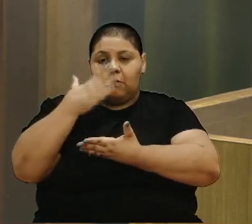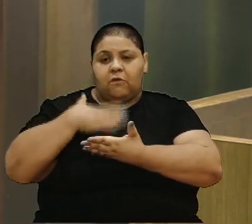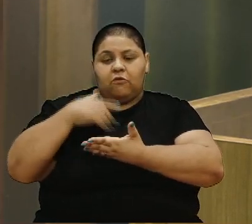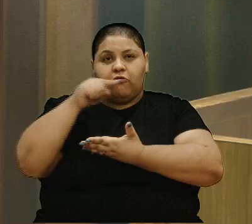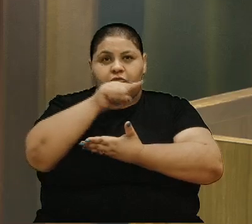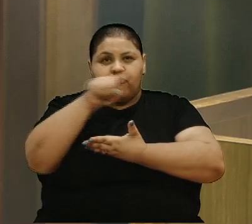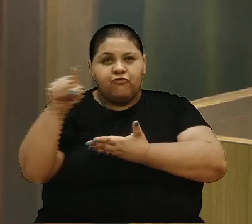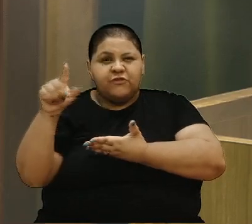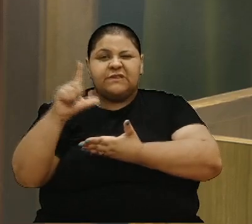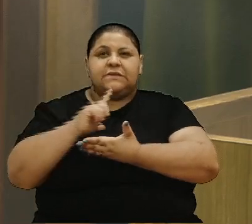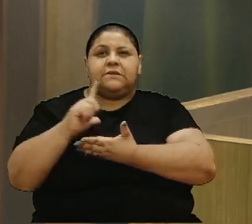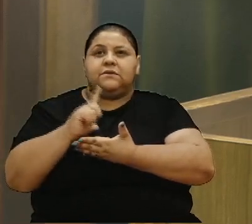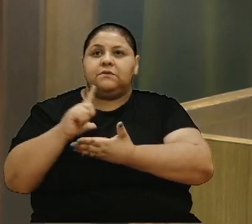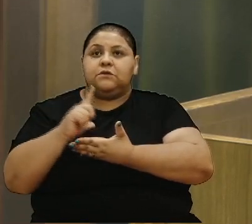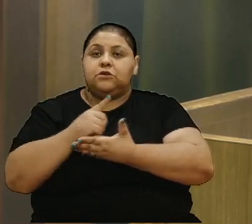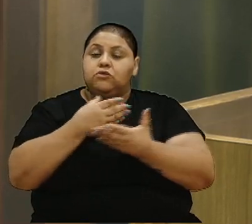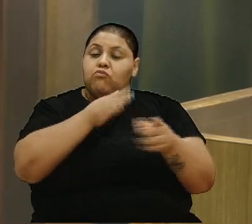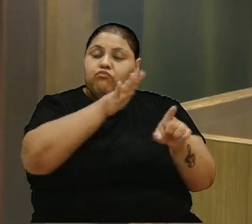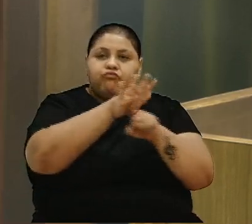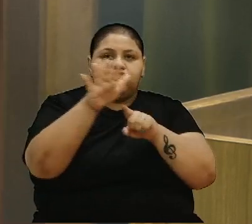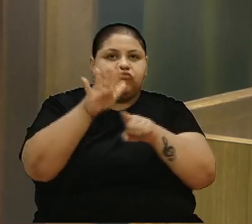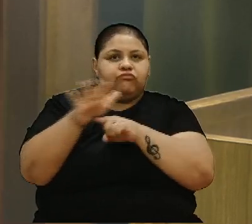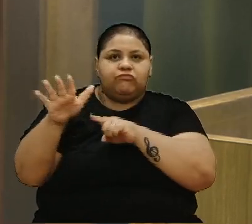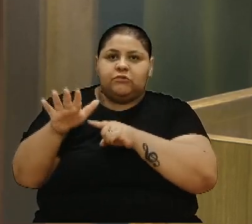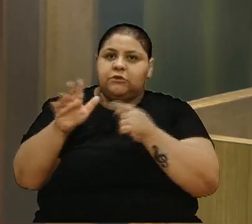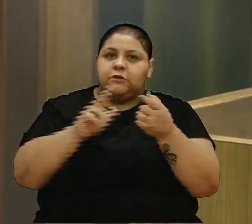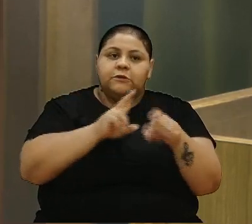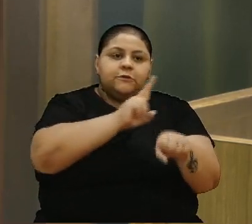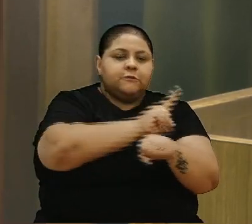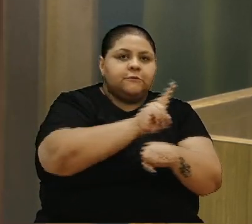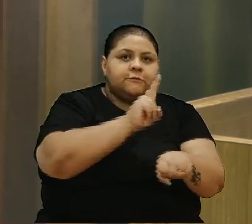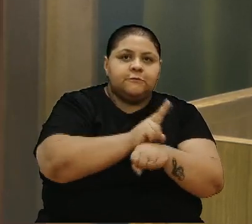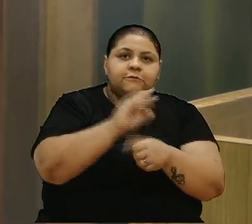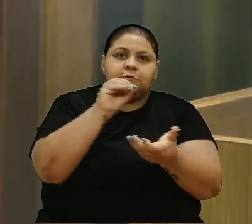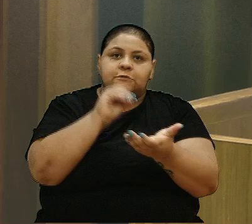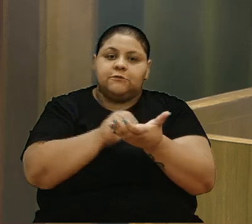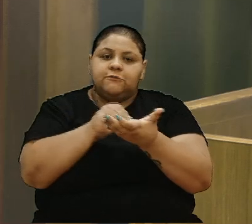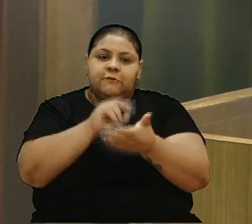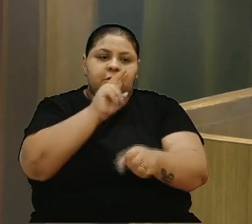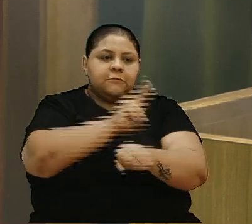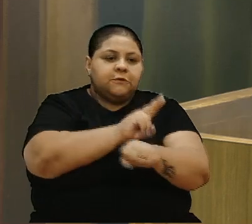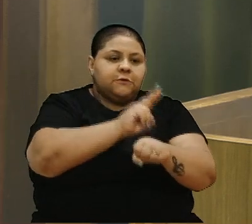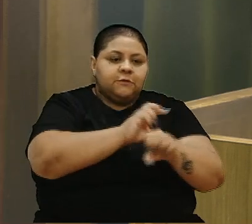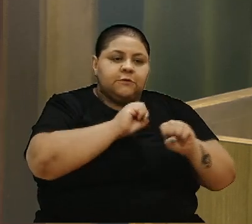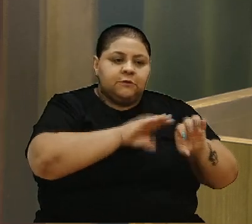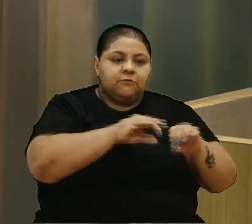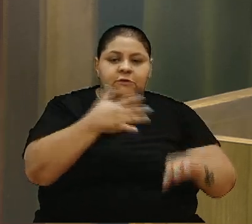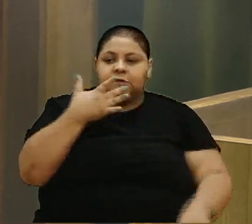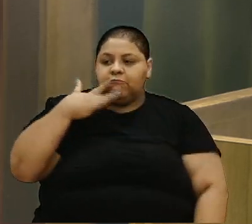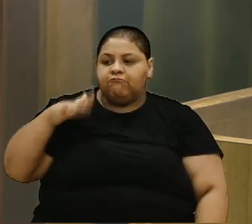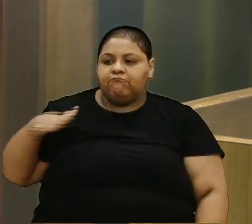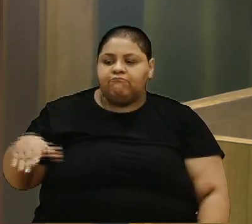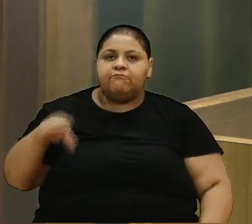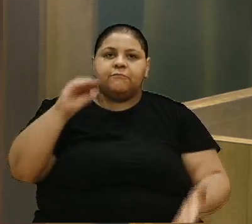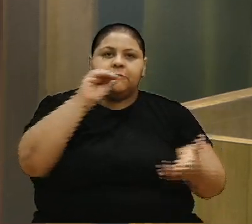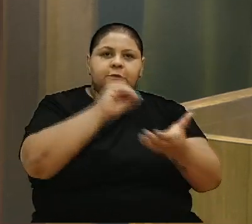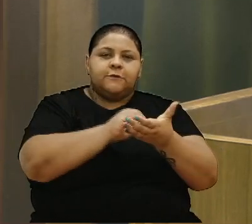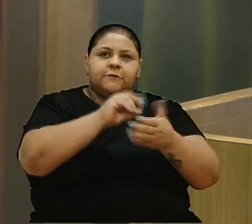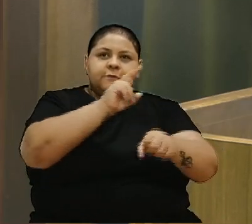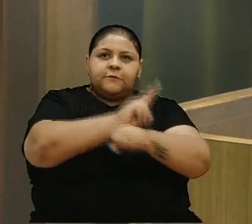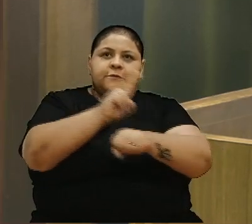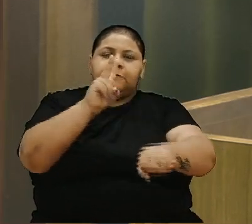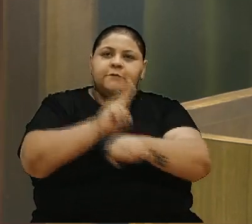vocês devem ter muitas demandas de vagas, de falta de vagas na educação infantil, de falta de vaga no